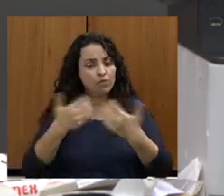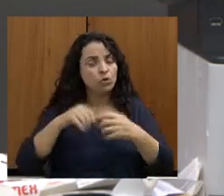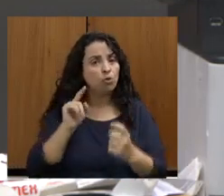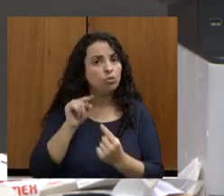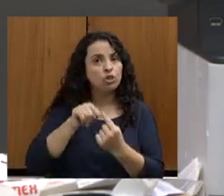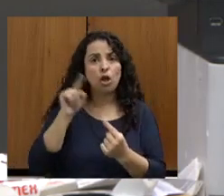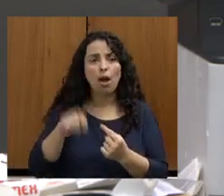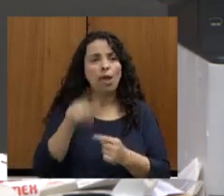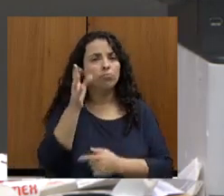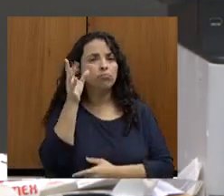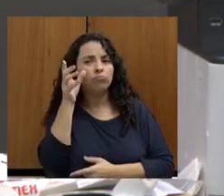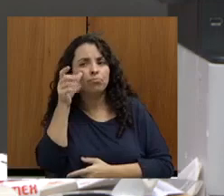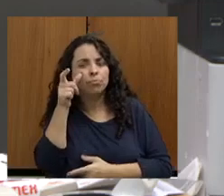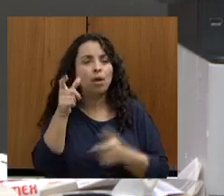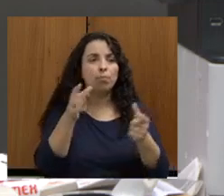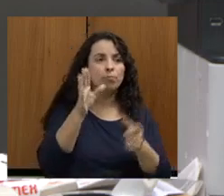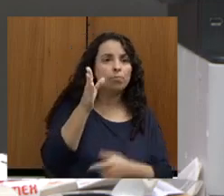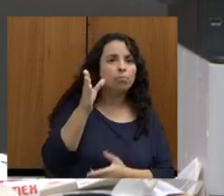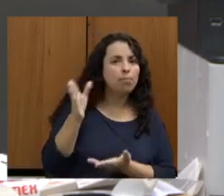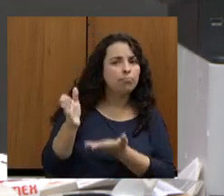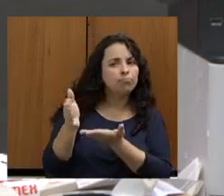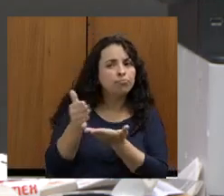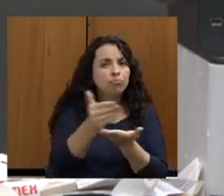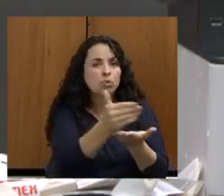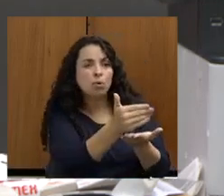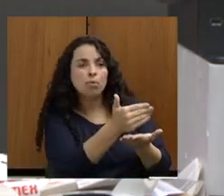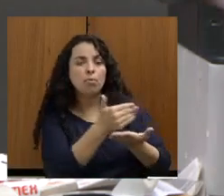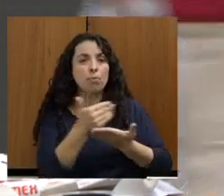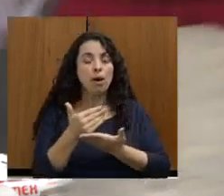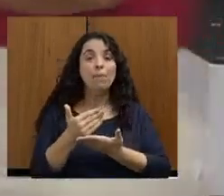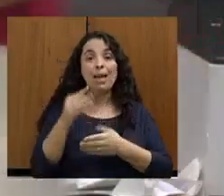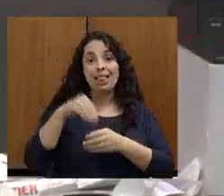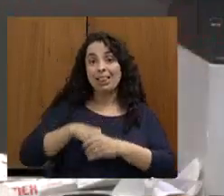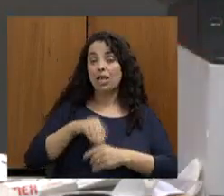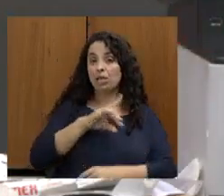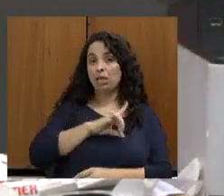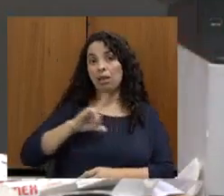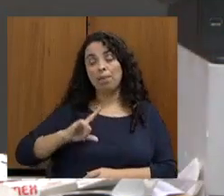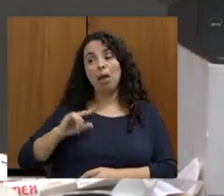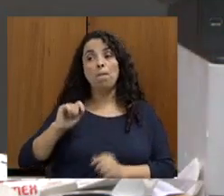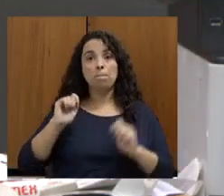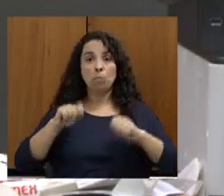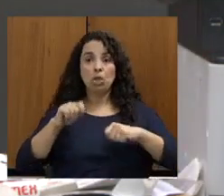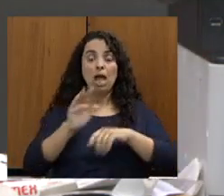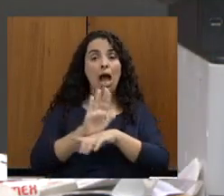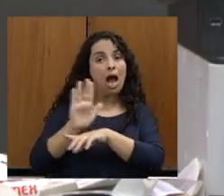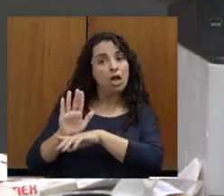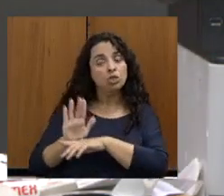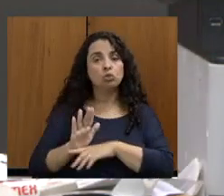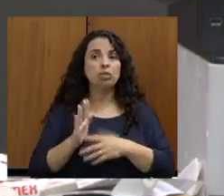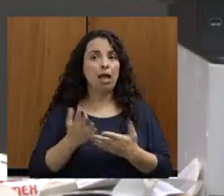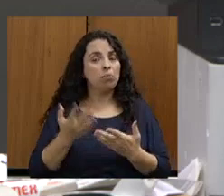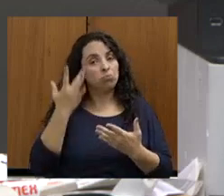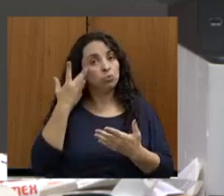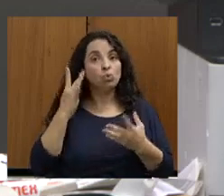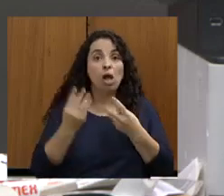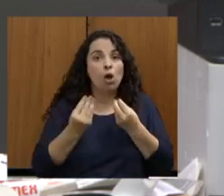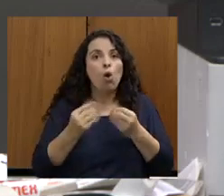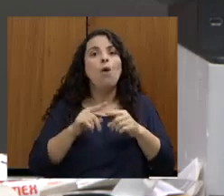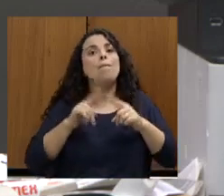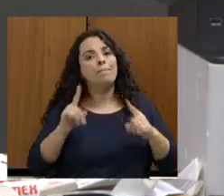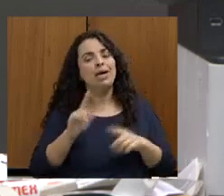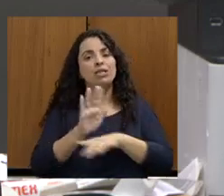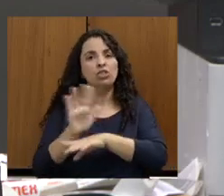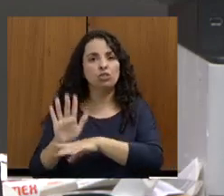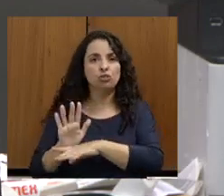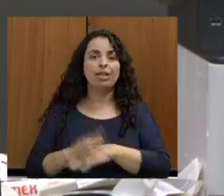dentro das nossas atribuições na Defensoria, possamos ajudar de alguma forma. Então, eu agradeço também o convite e coloque a Defensoria à